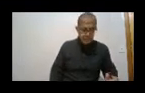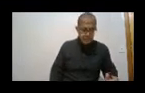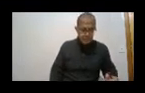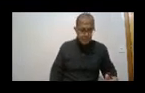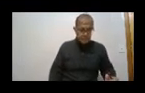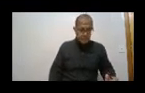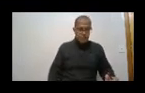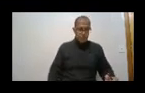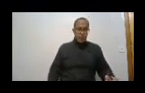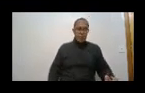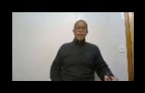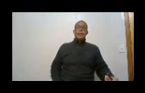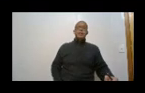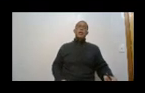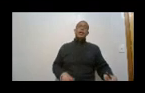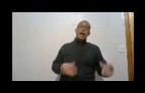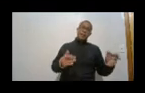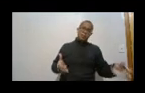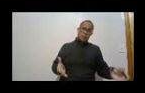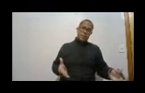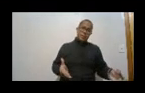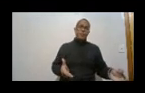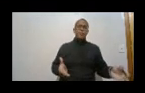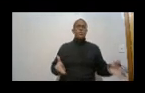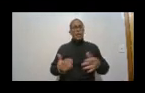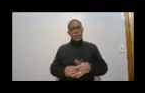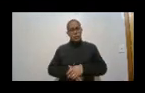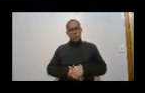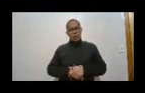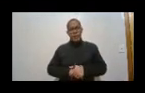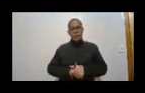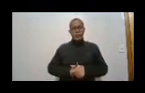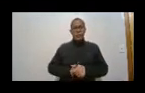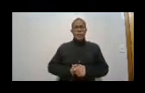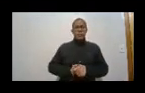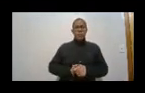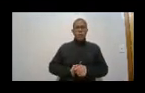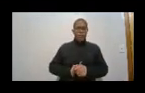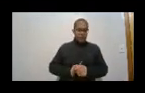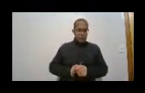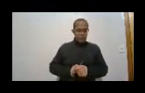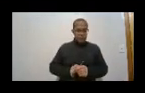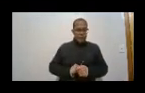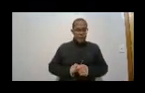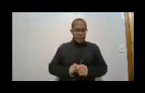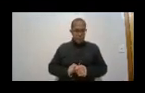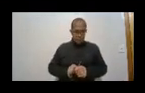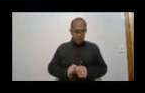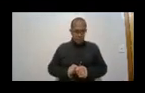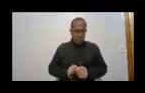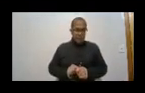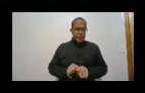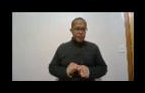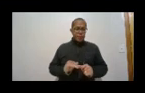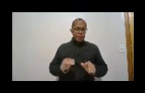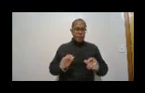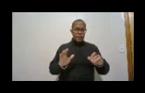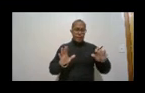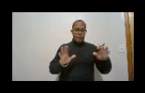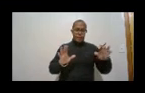né, de proteínas transportadoras, de cátions, por exemplo, de ânions orgânicos e de compostos neutros,